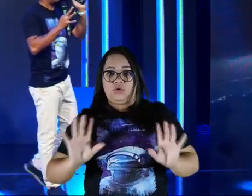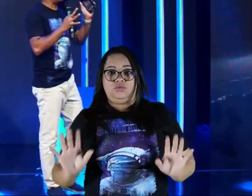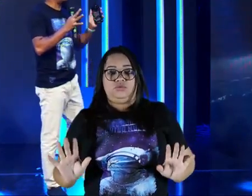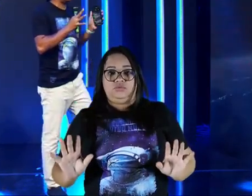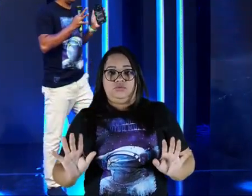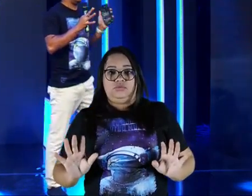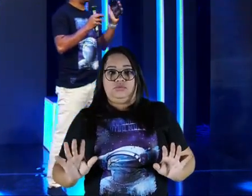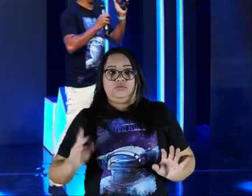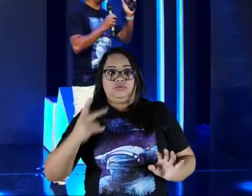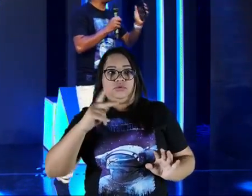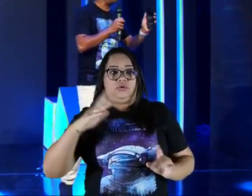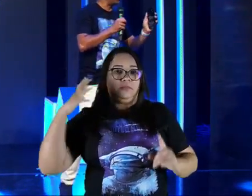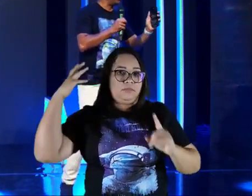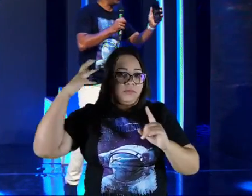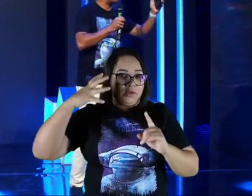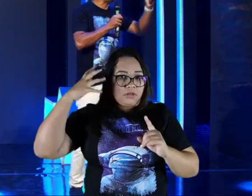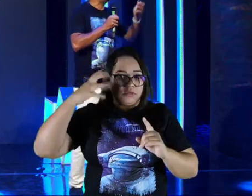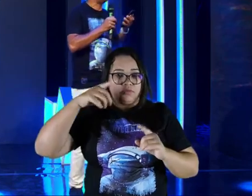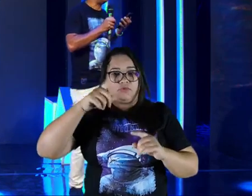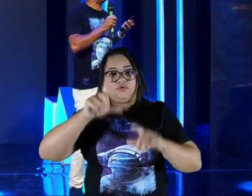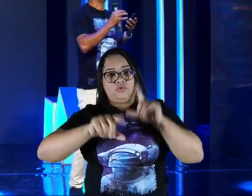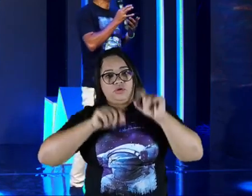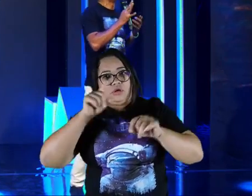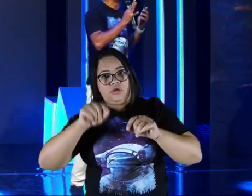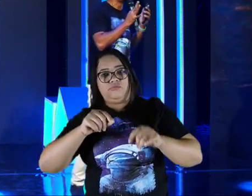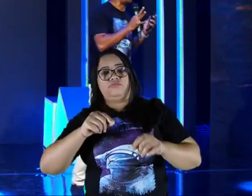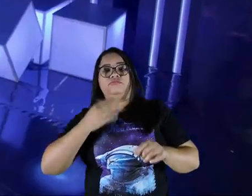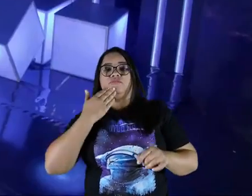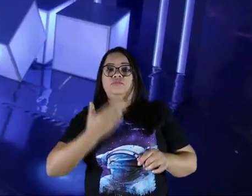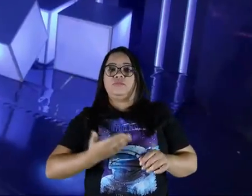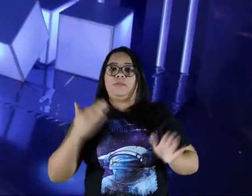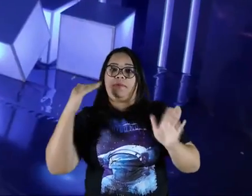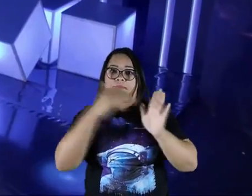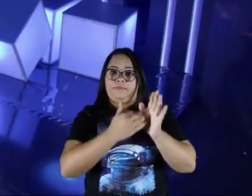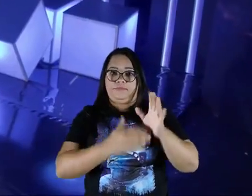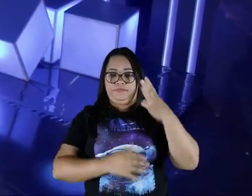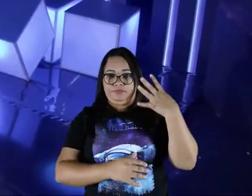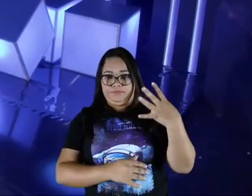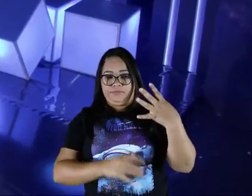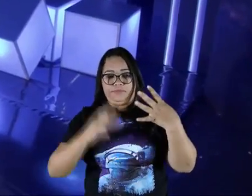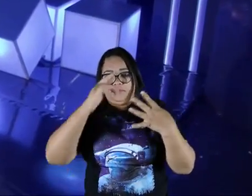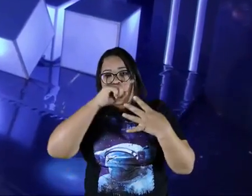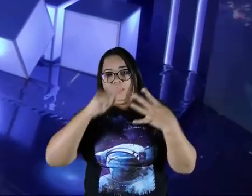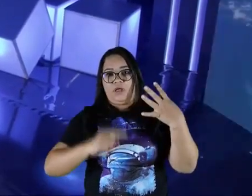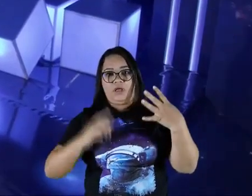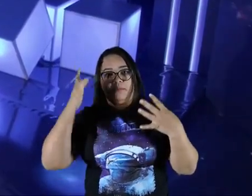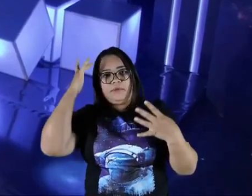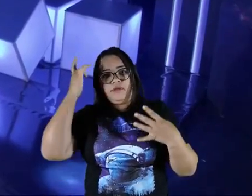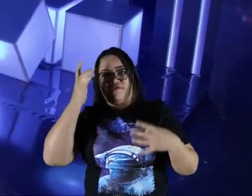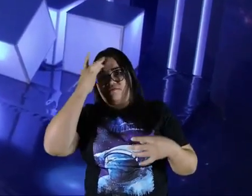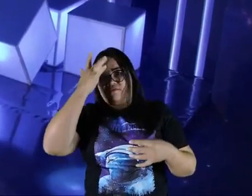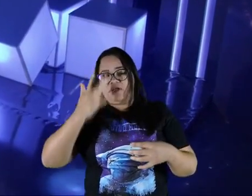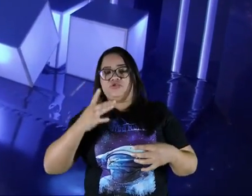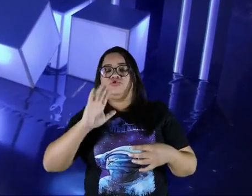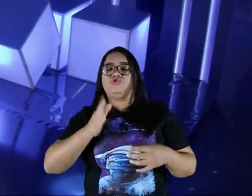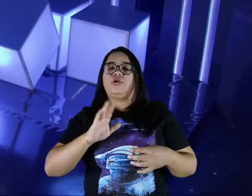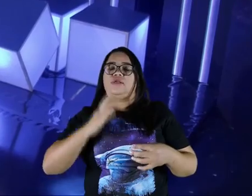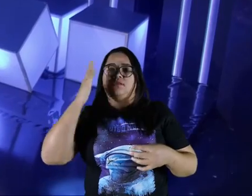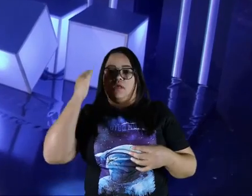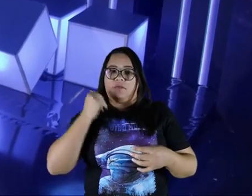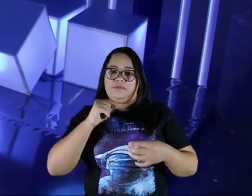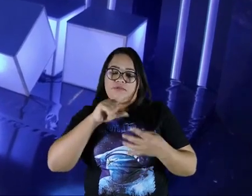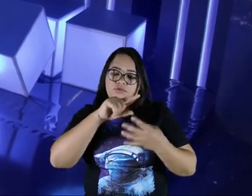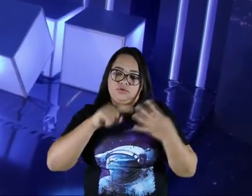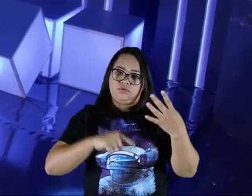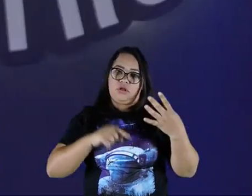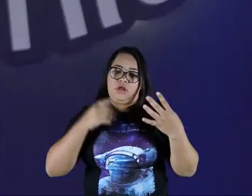Selecionar as suas palestras. Você vai escolher aí o que você mais quer. Você tem até 4. Amanhã vai facilitar todo o processo. Se você já tiver essa lista na mão, porque